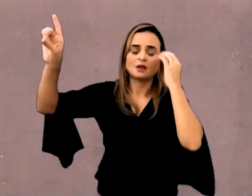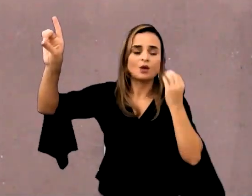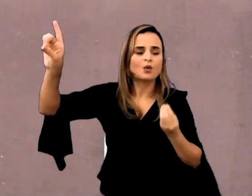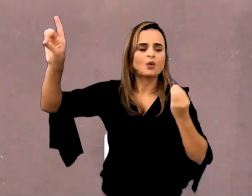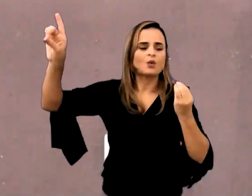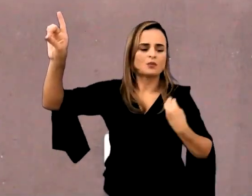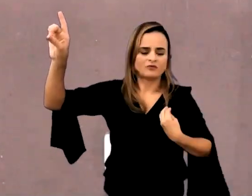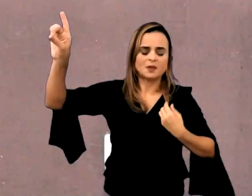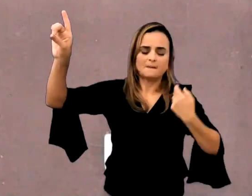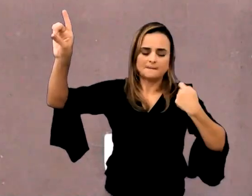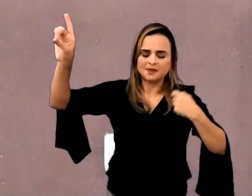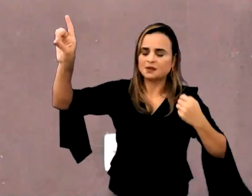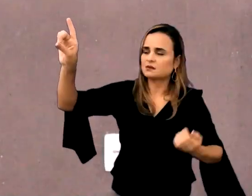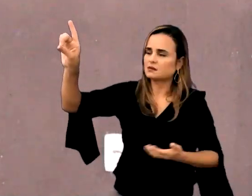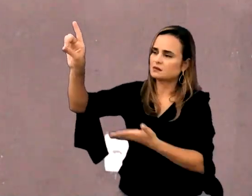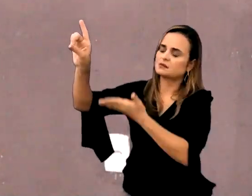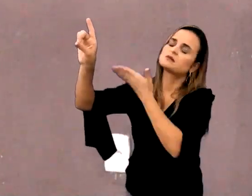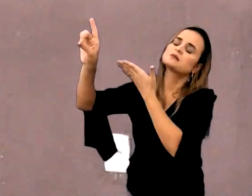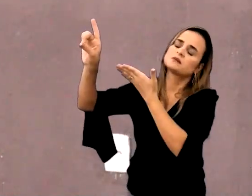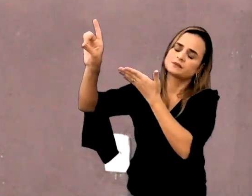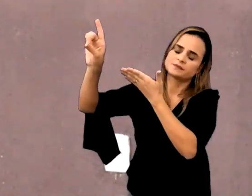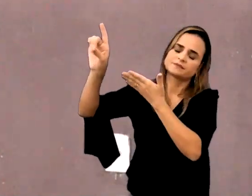Porque, meu irmão, podemos estar